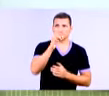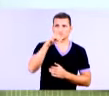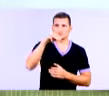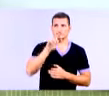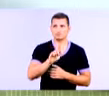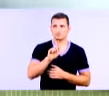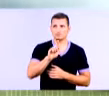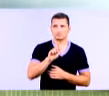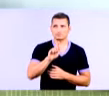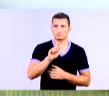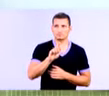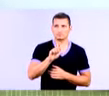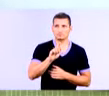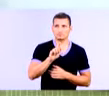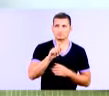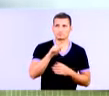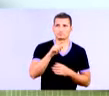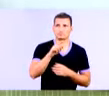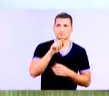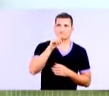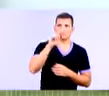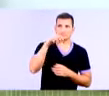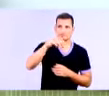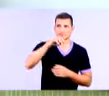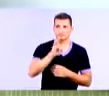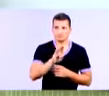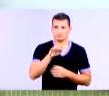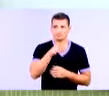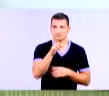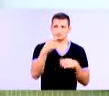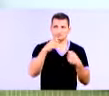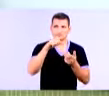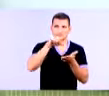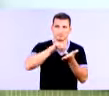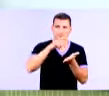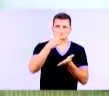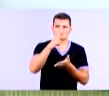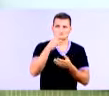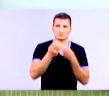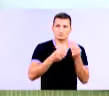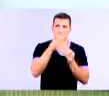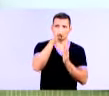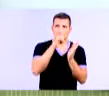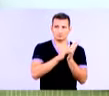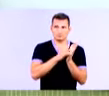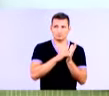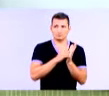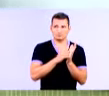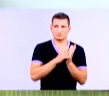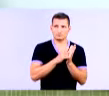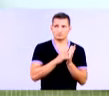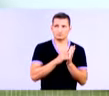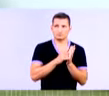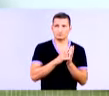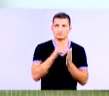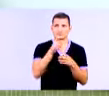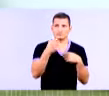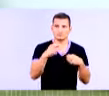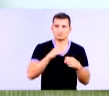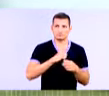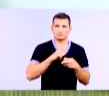né? Você tem que verificar no seu polo como é que você vai baixar esse arquivo e disponibilizar. Você precisa ter um